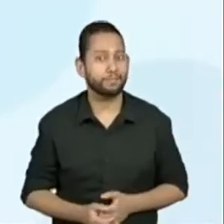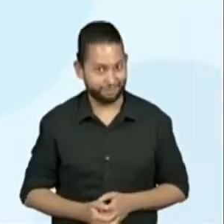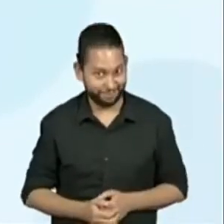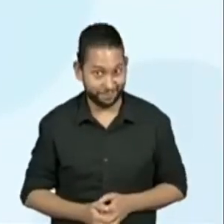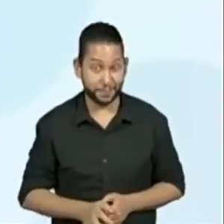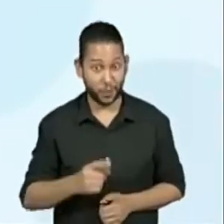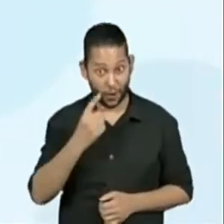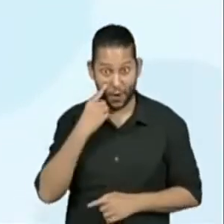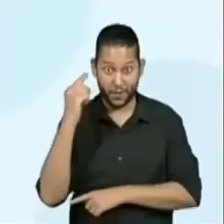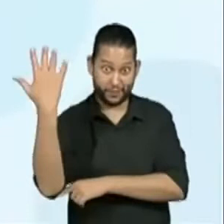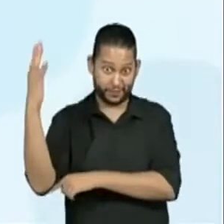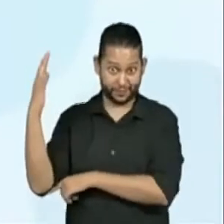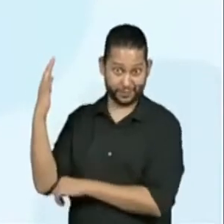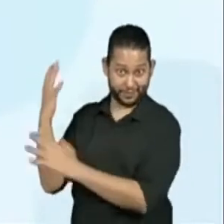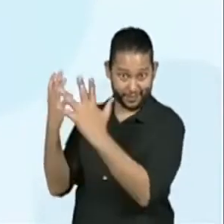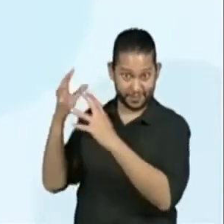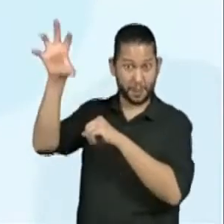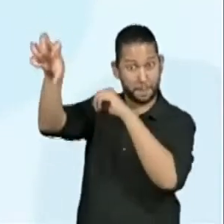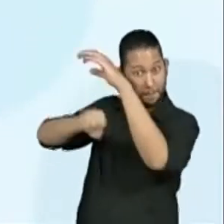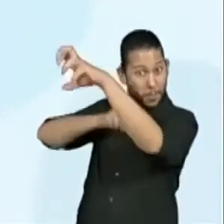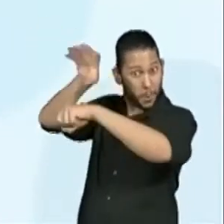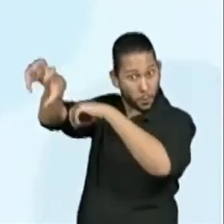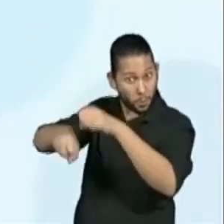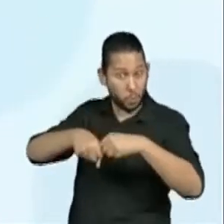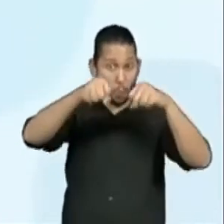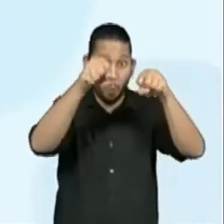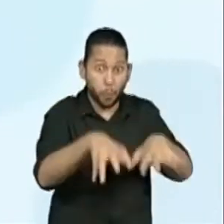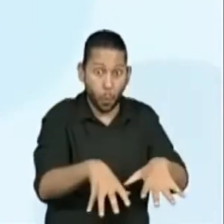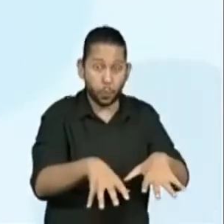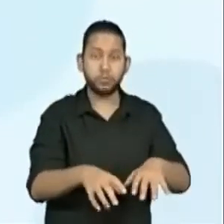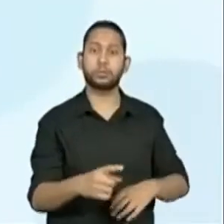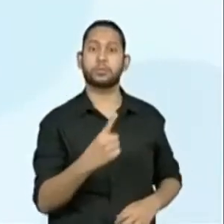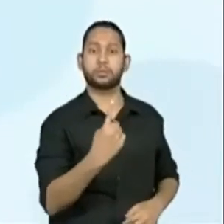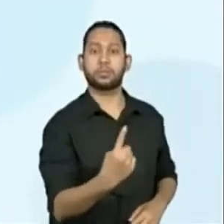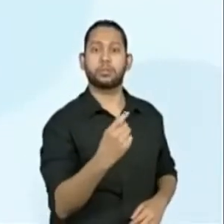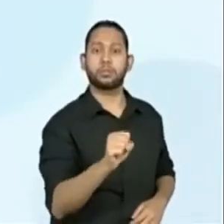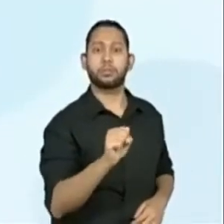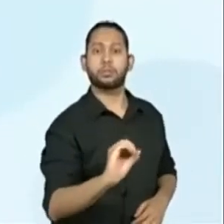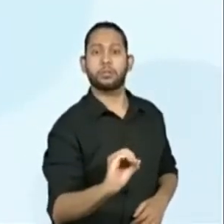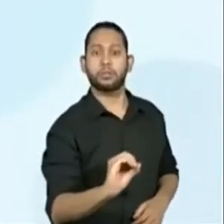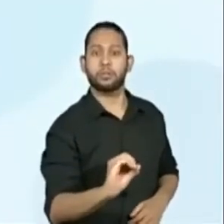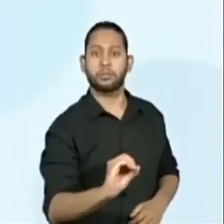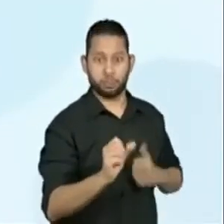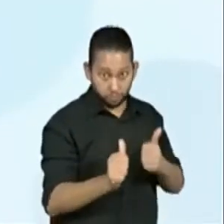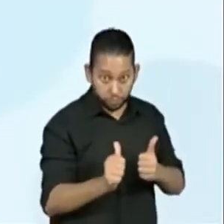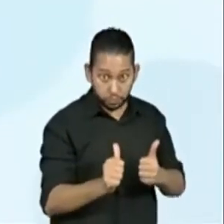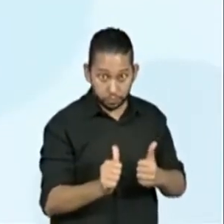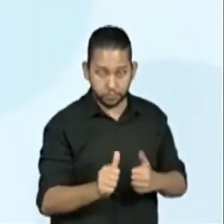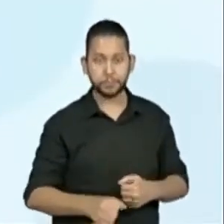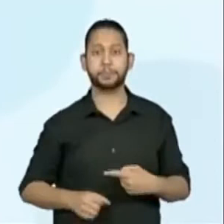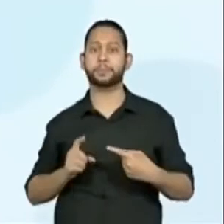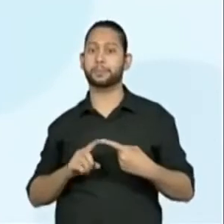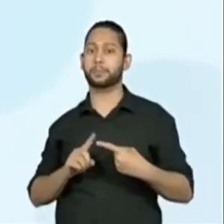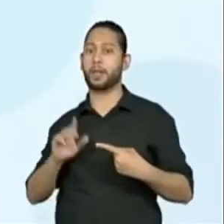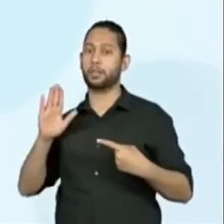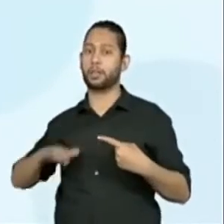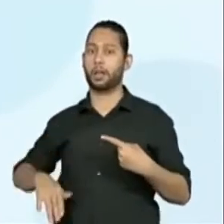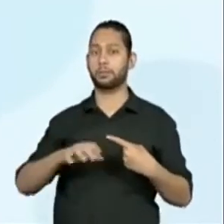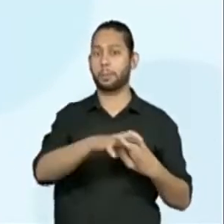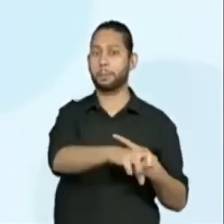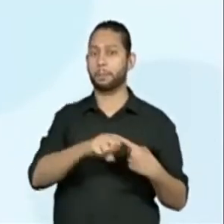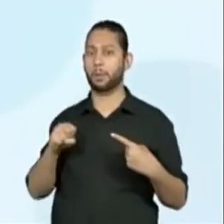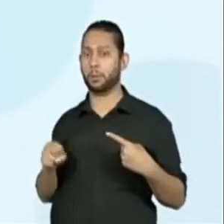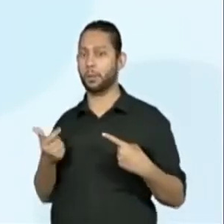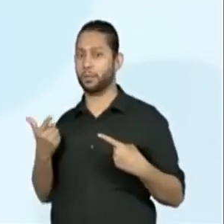180/10 foram retiradas no período da tarde e 12 no jantar a gente já sabe